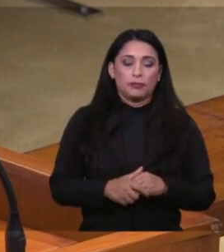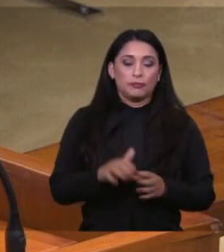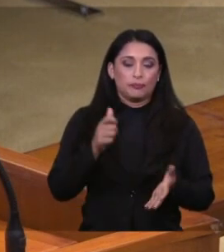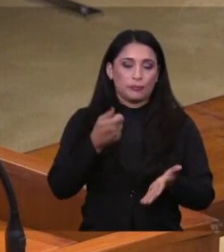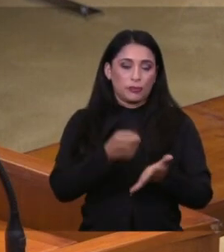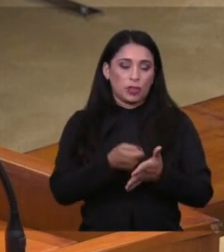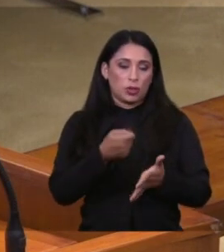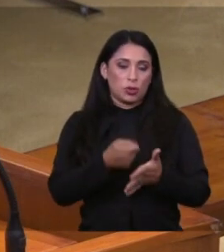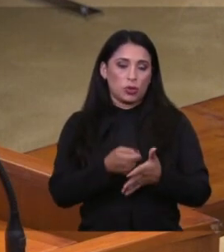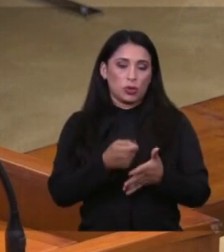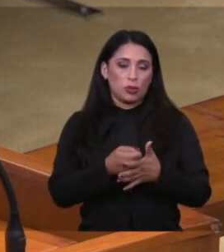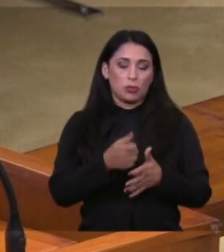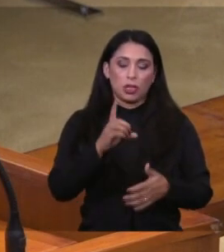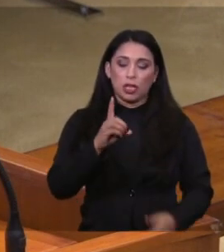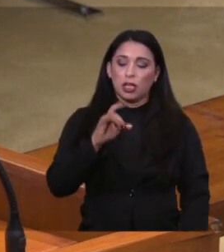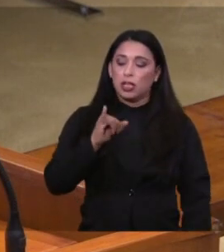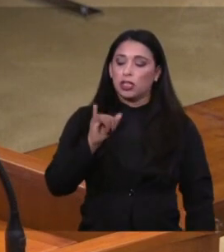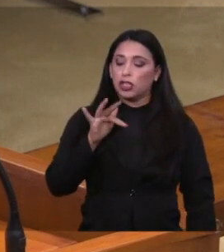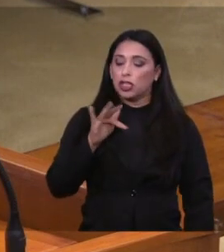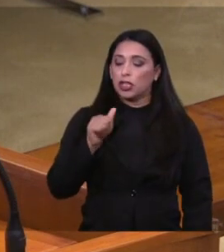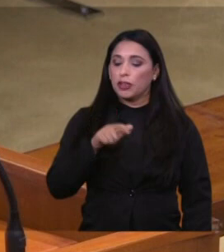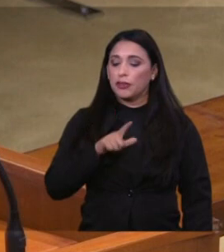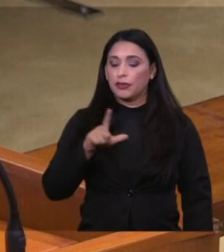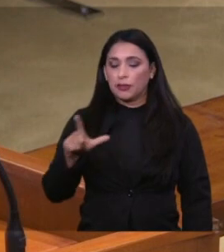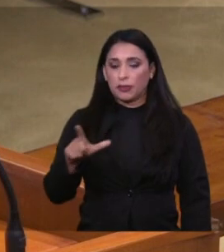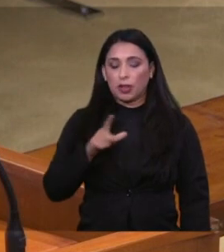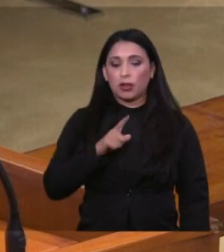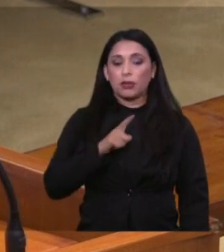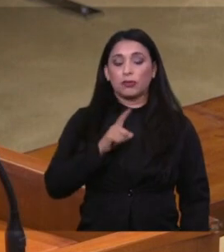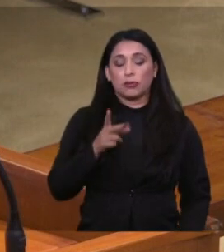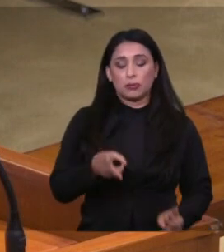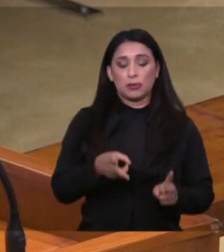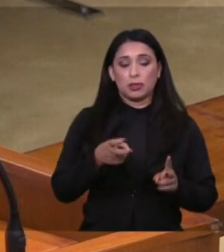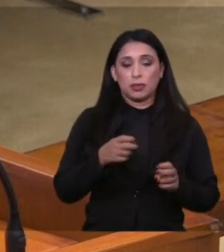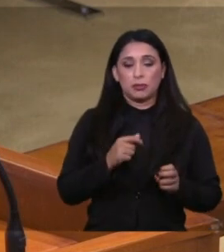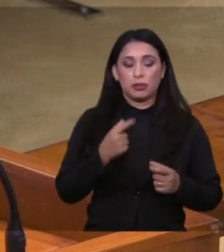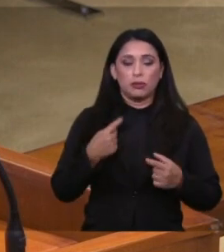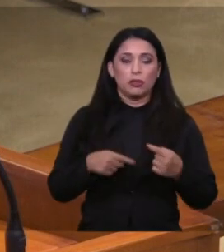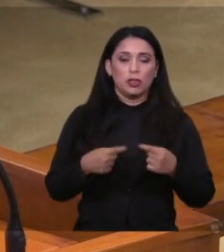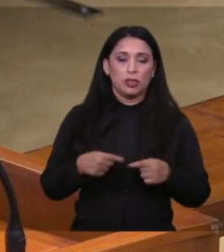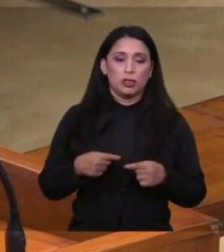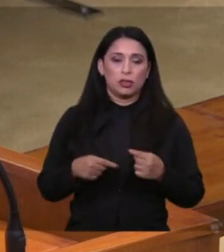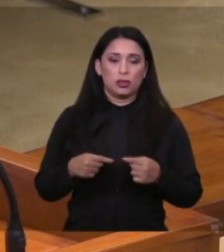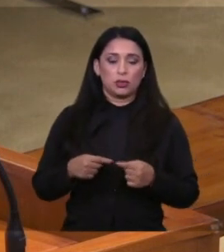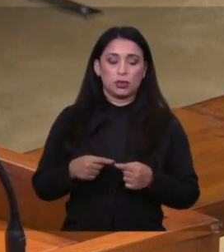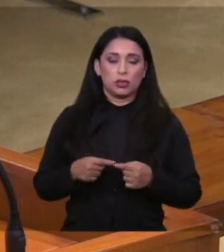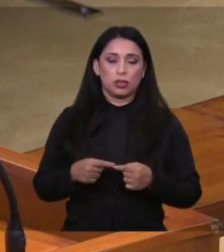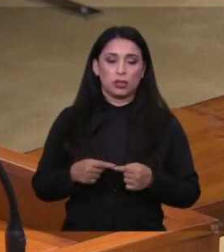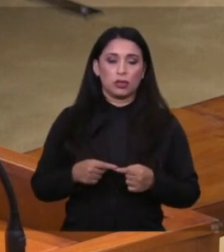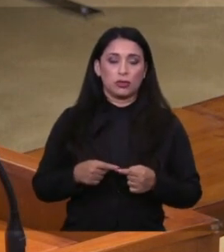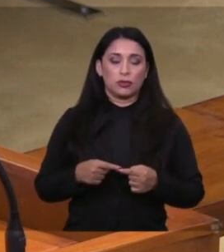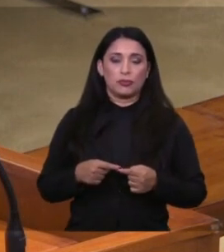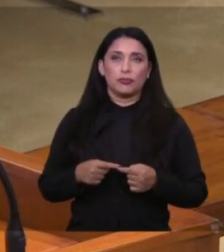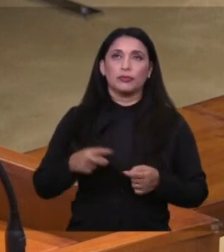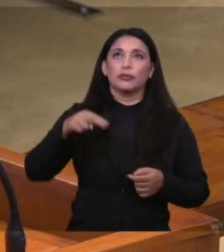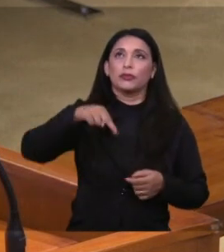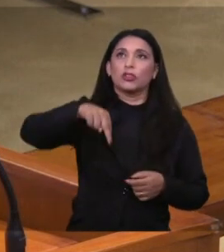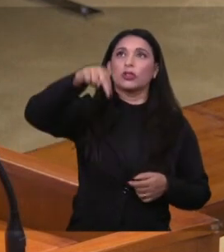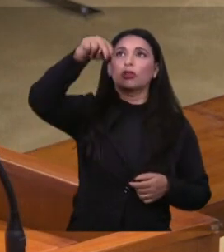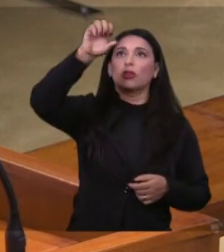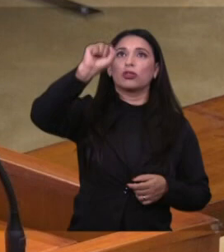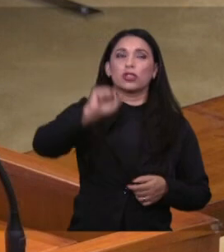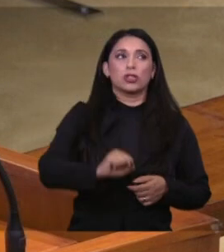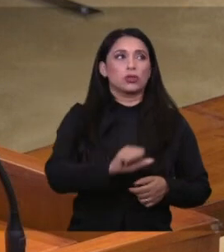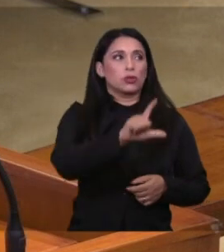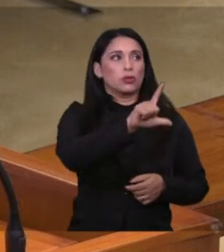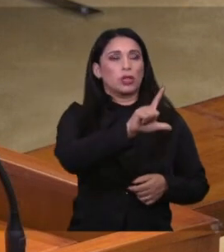cobrança ou não cobrança do DIFAL foram levados em consideração, excelência. Isso foi discutido. E de norte a sul do país e de